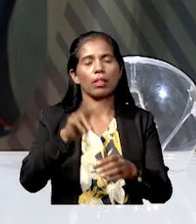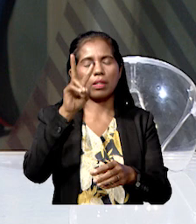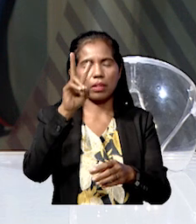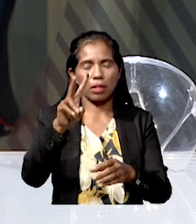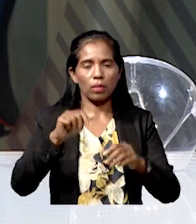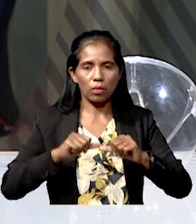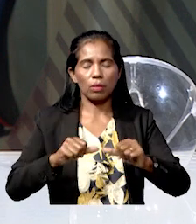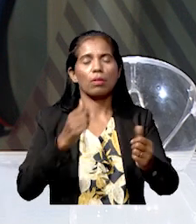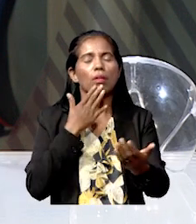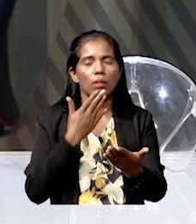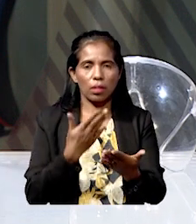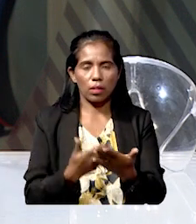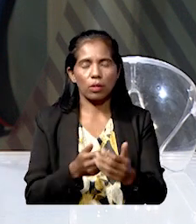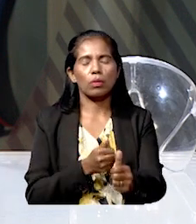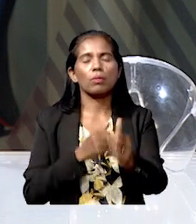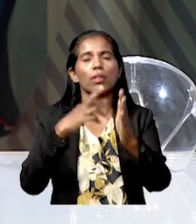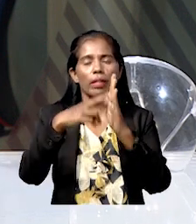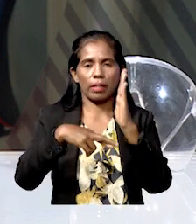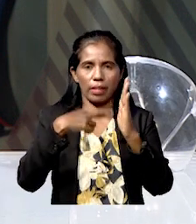lau hodiak no tuir ordem.